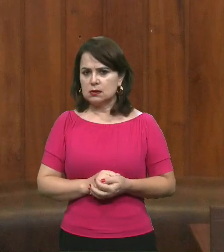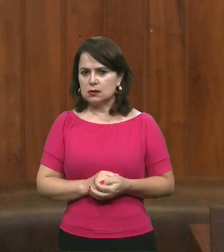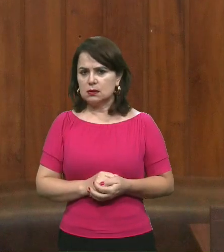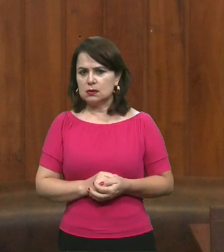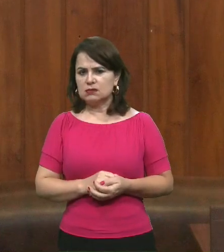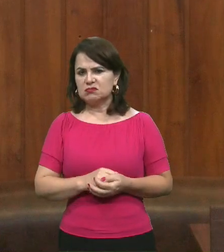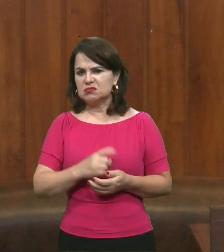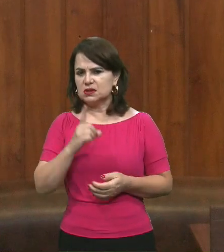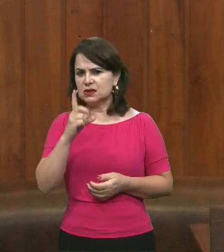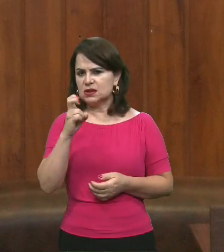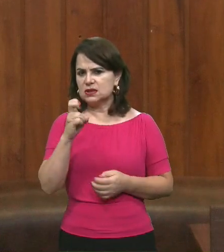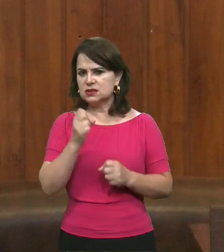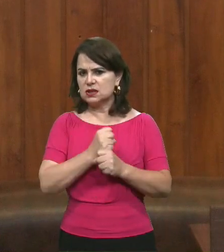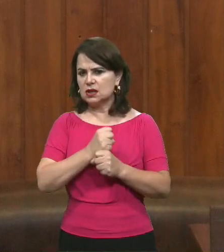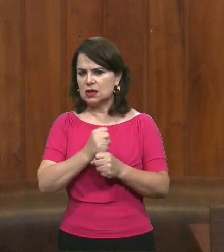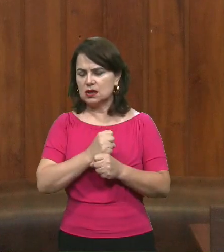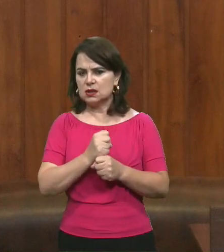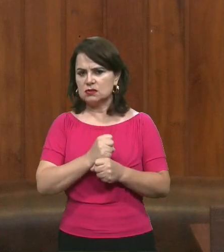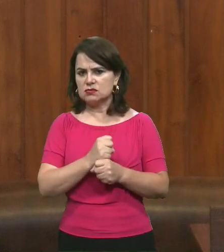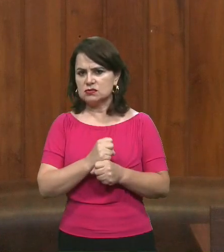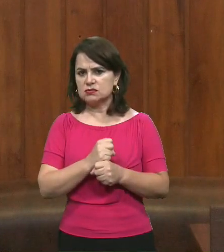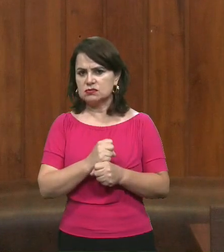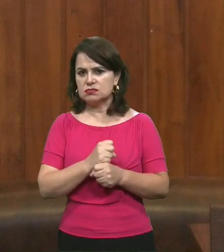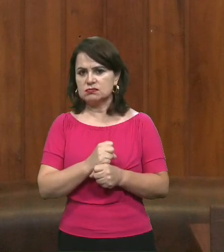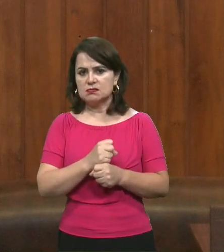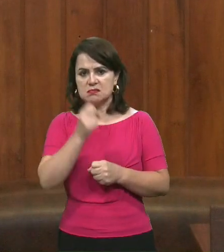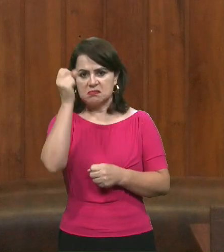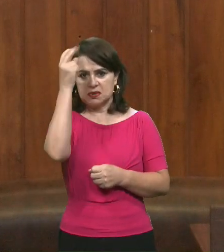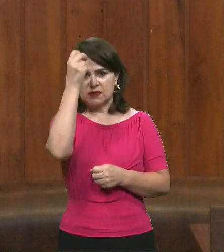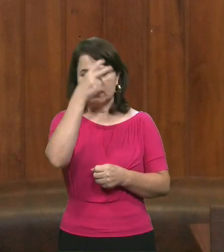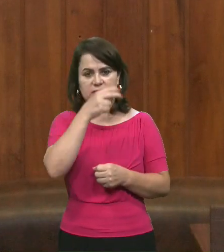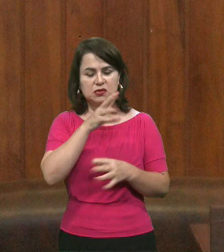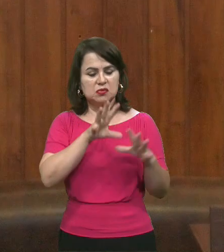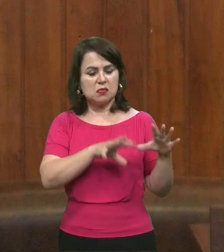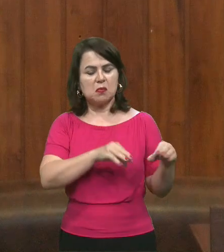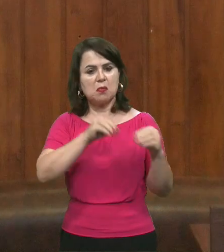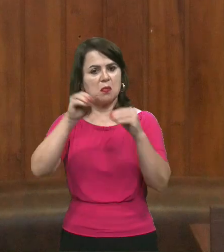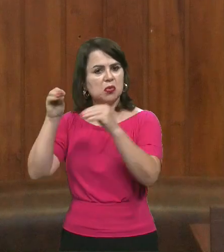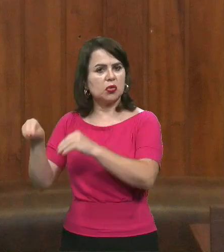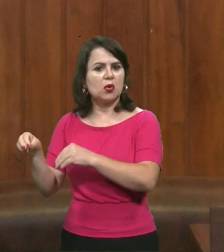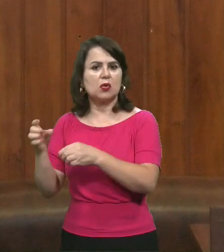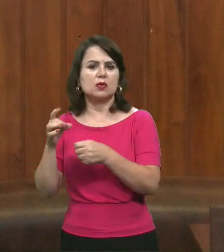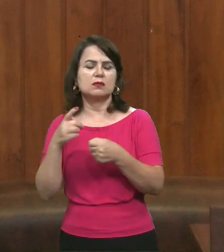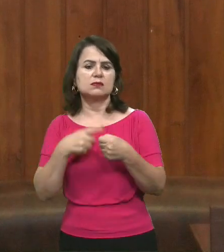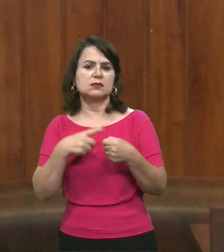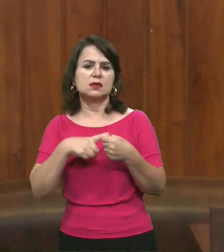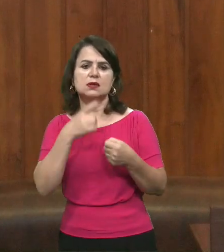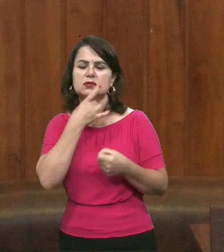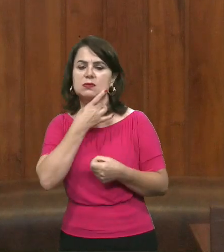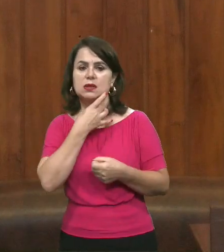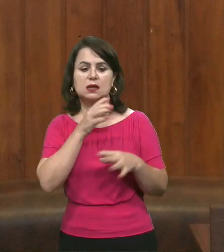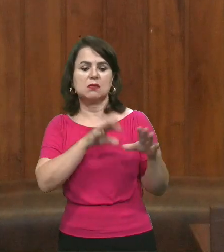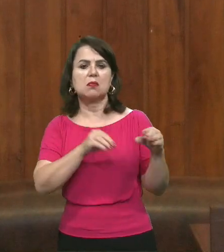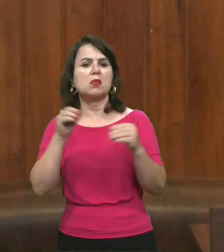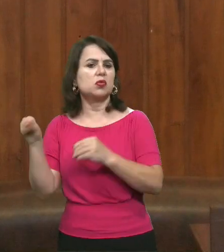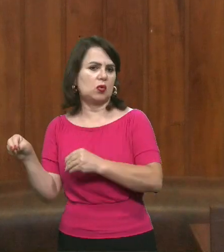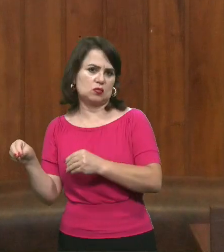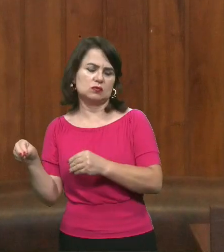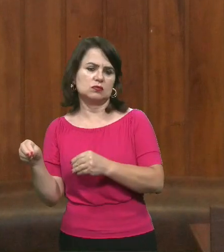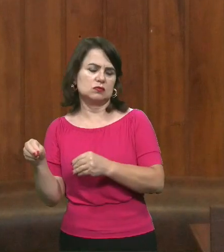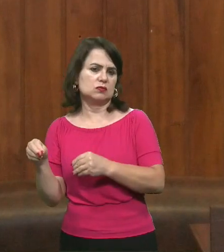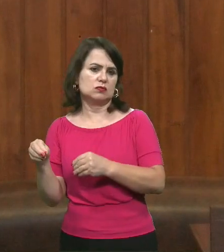nos últimos 15, 20 anos, nenhum deles mora em Marília. Eles vêm para Marília, compram o imóvel, criam uma dívida